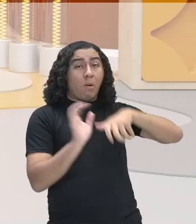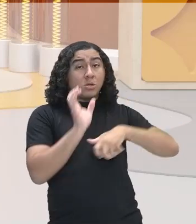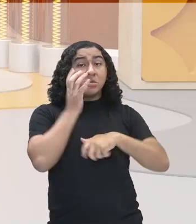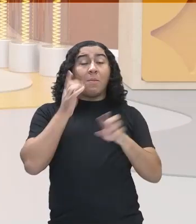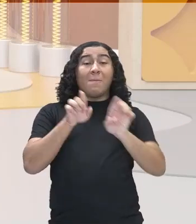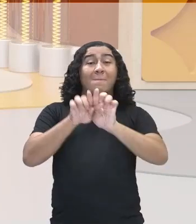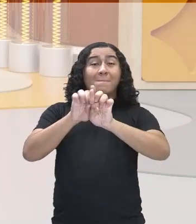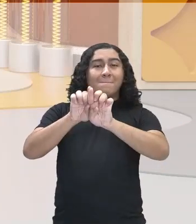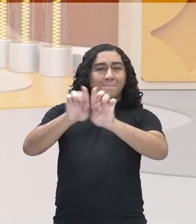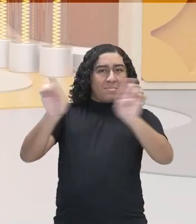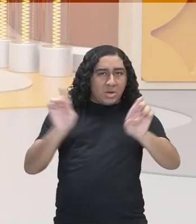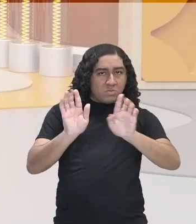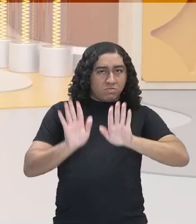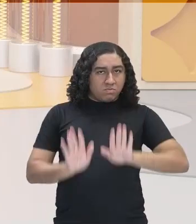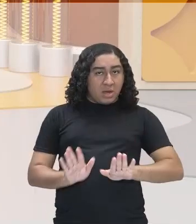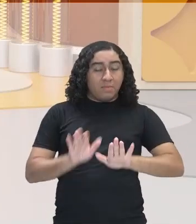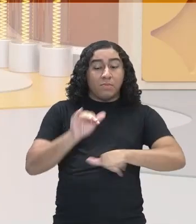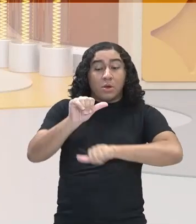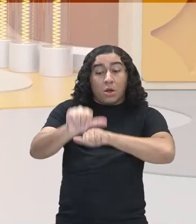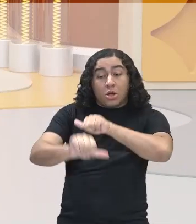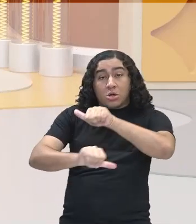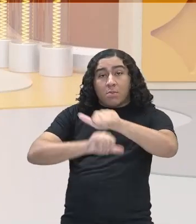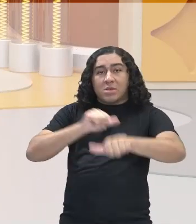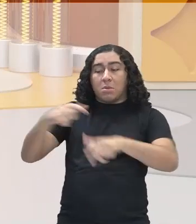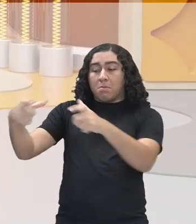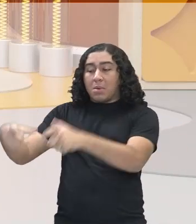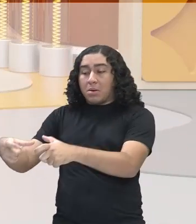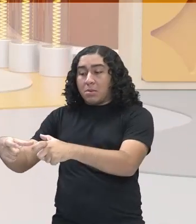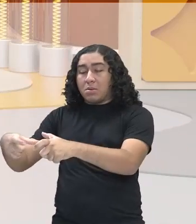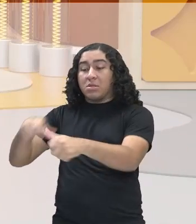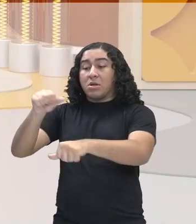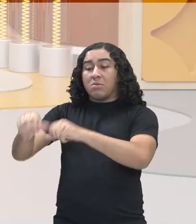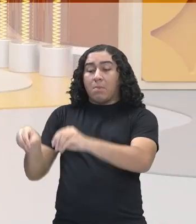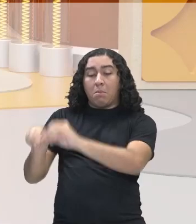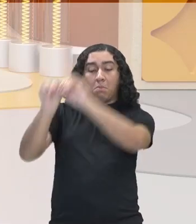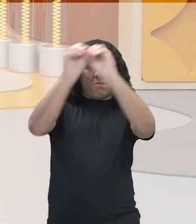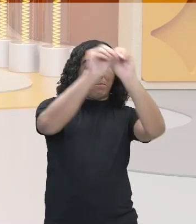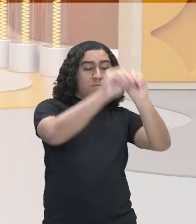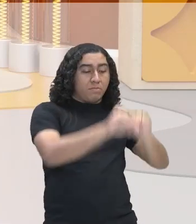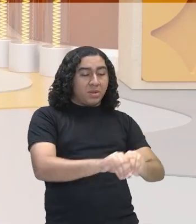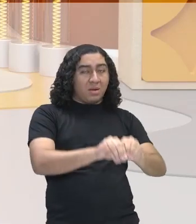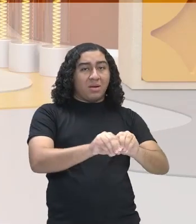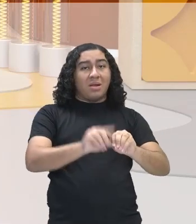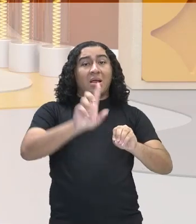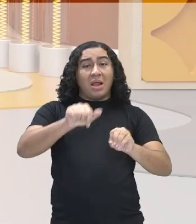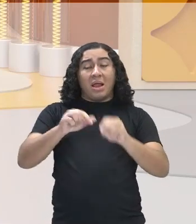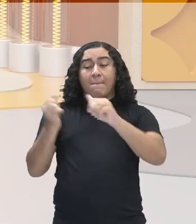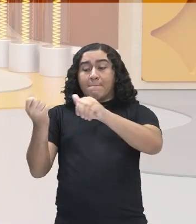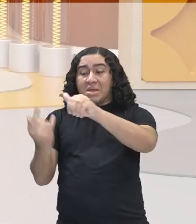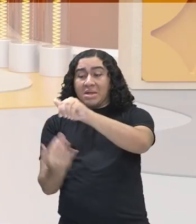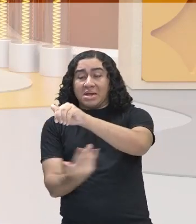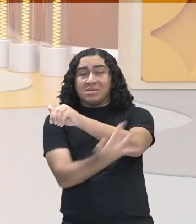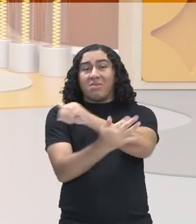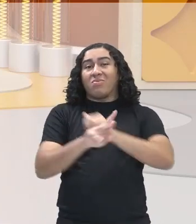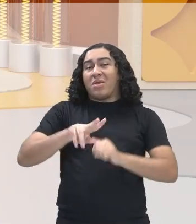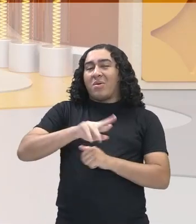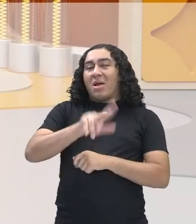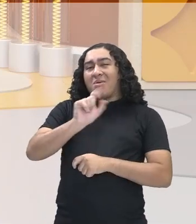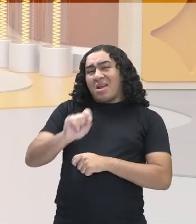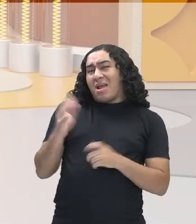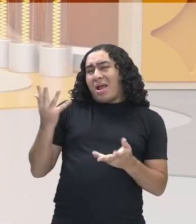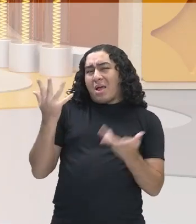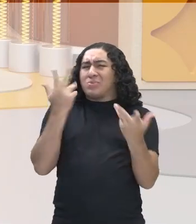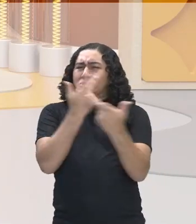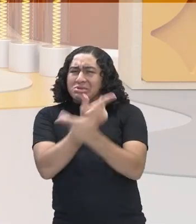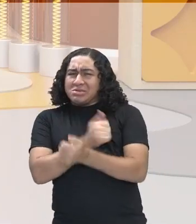mudanças das pessoas de um lugar para outro, que a gente chama de migração, né, vocês já sabem, ela não acontece assim o tempo todo de maneira tão bonitinha